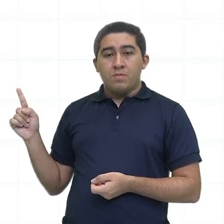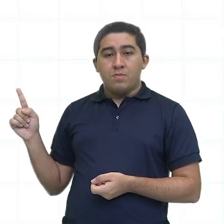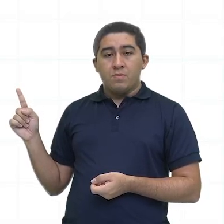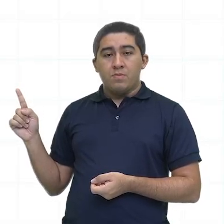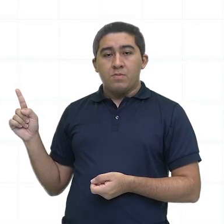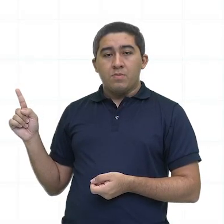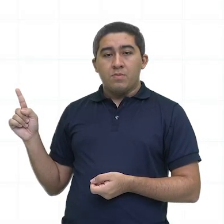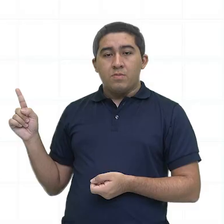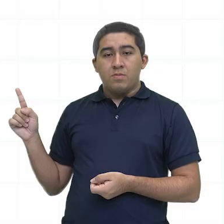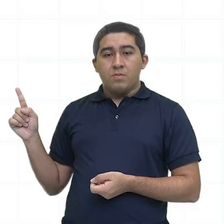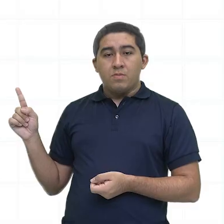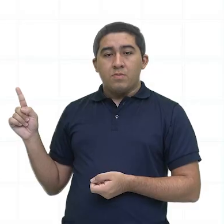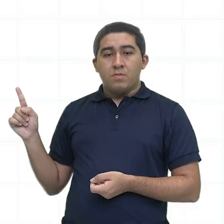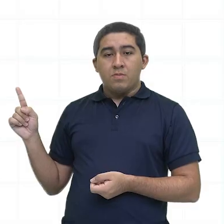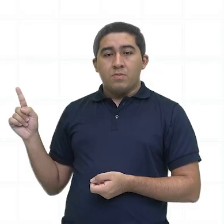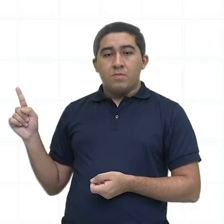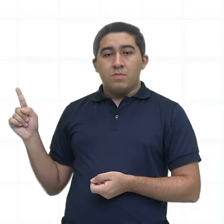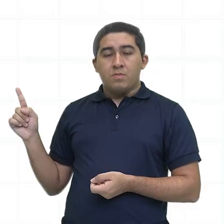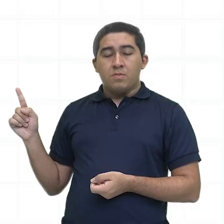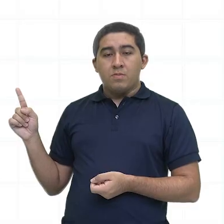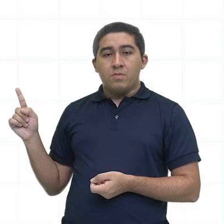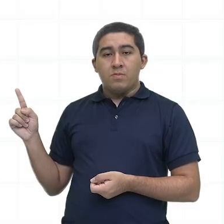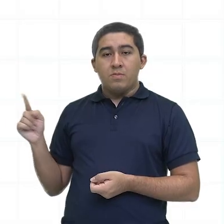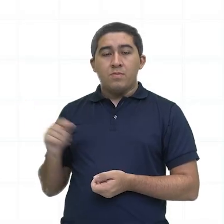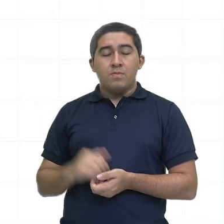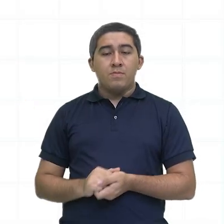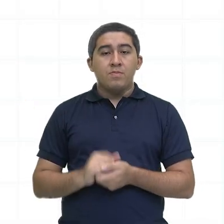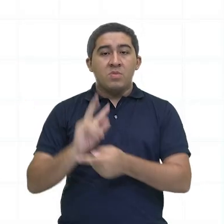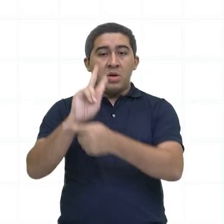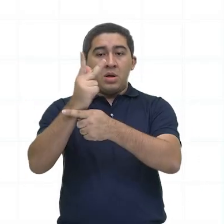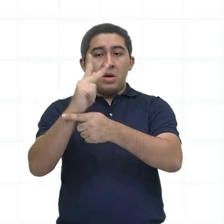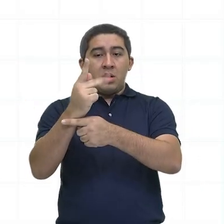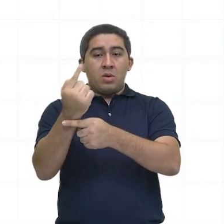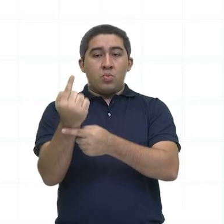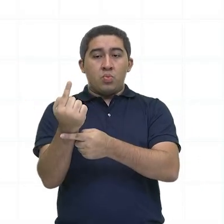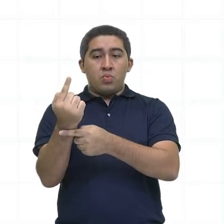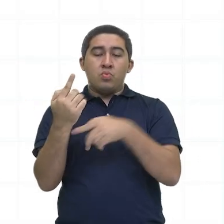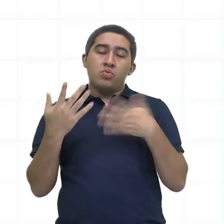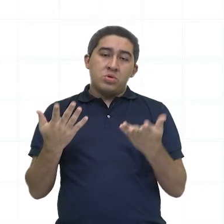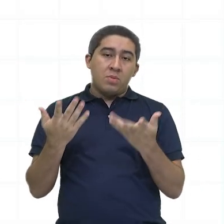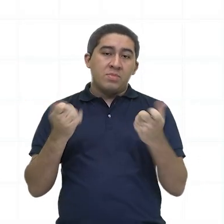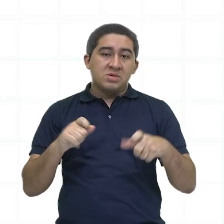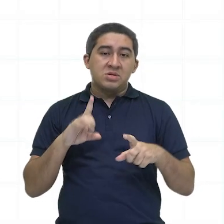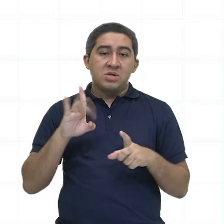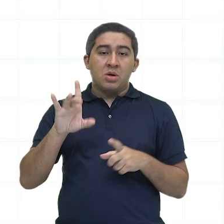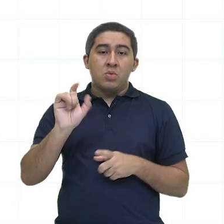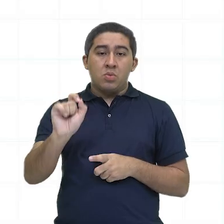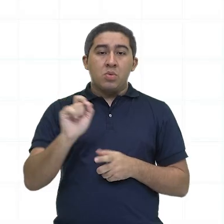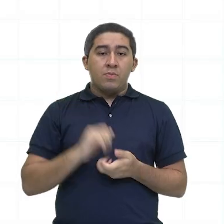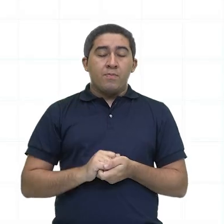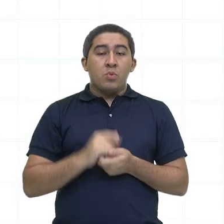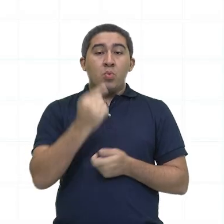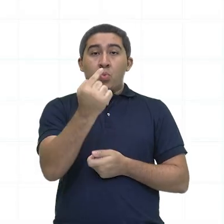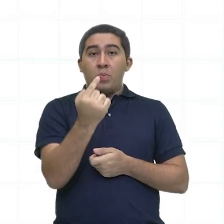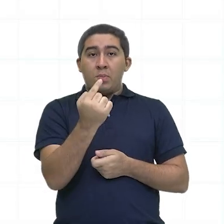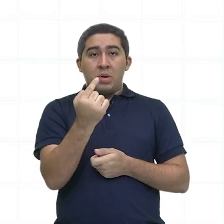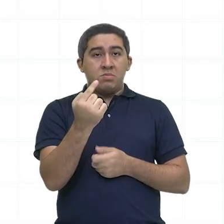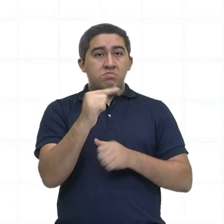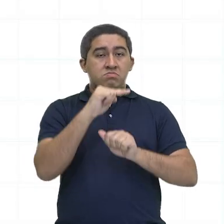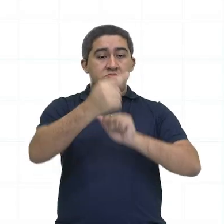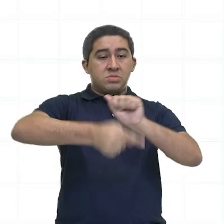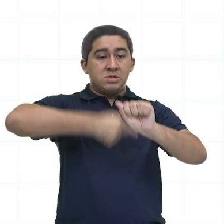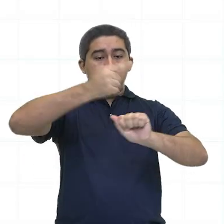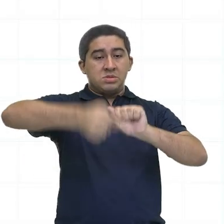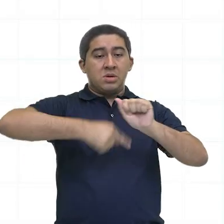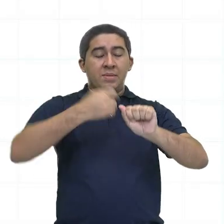ver. Tá aqui o hidrogênio. O hidrogênio só tem um elétron, então ele precisa de apenas uma camada eletrônica. Mas